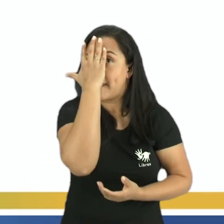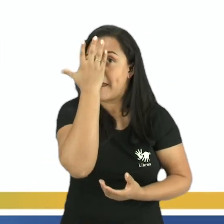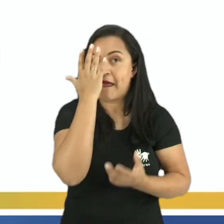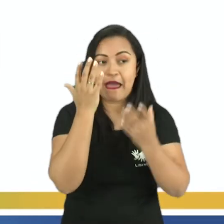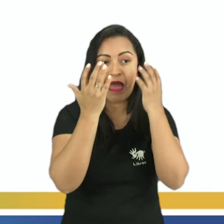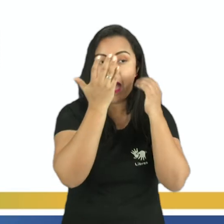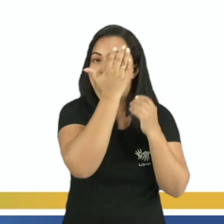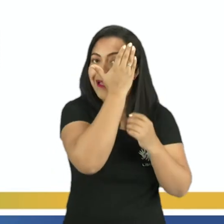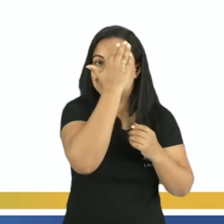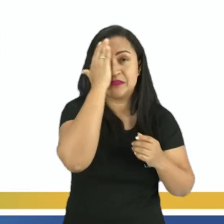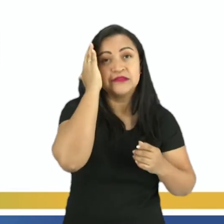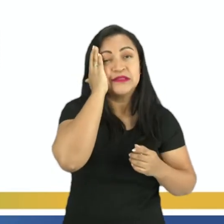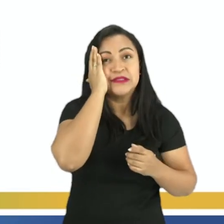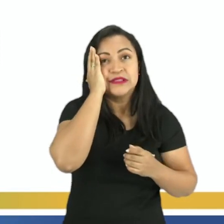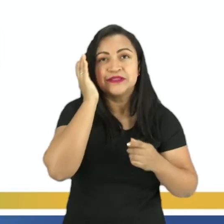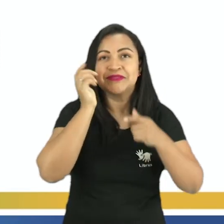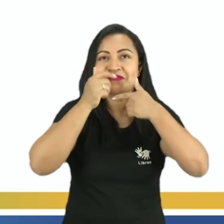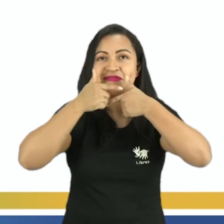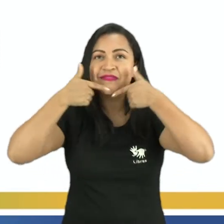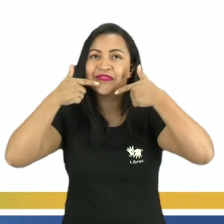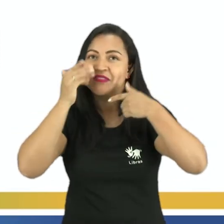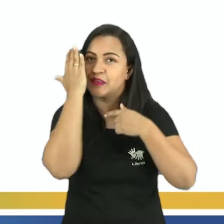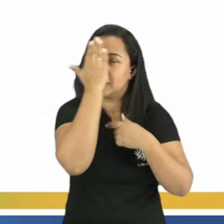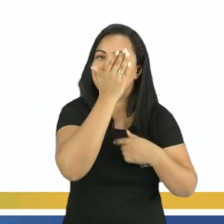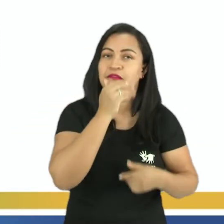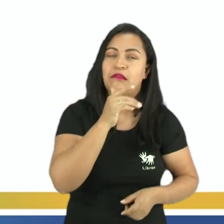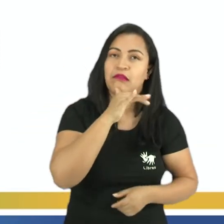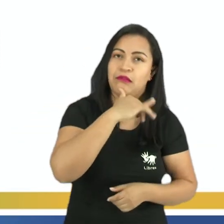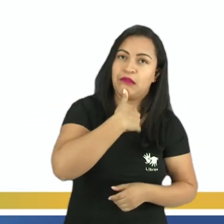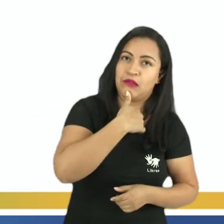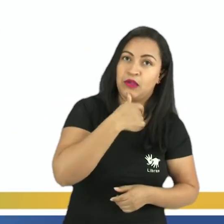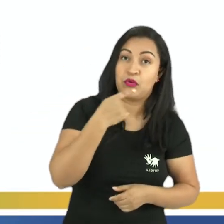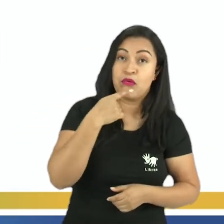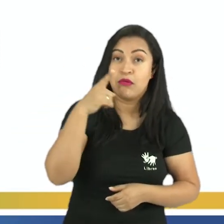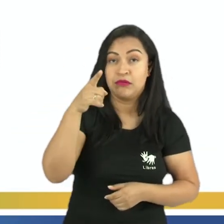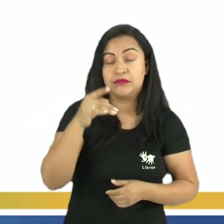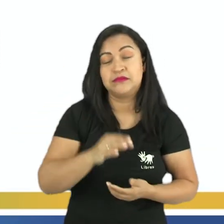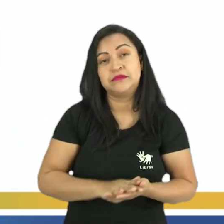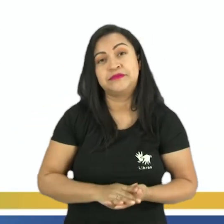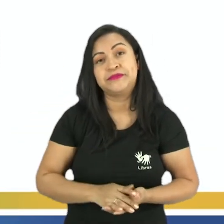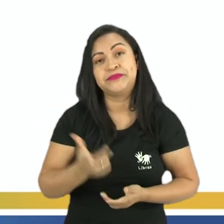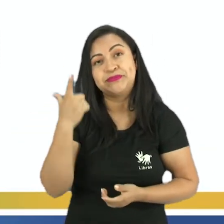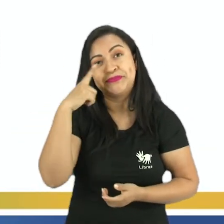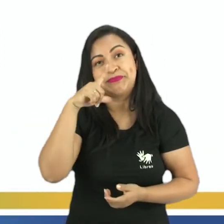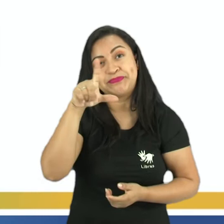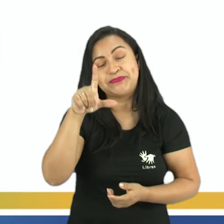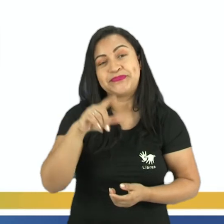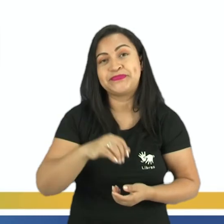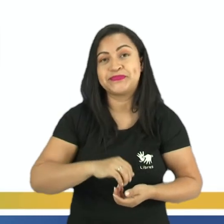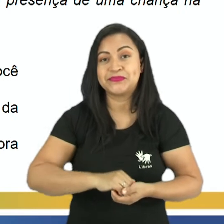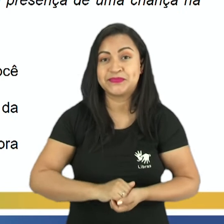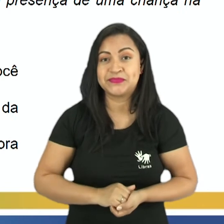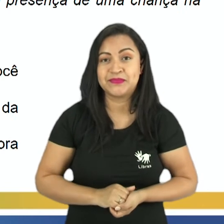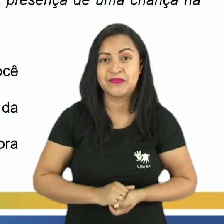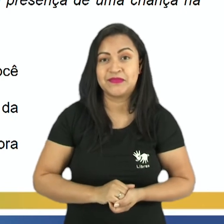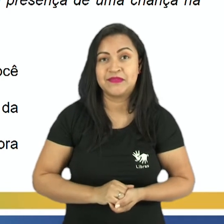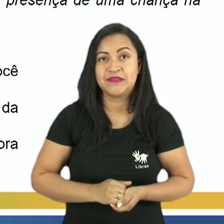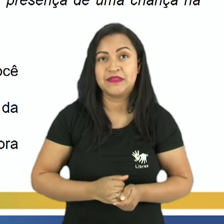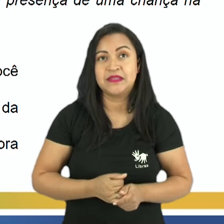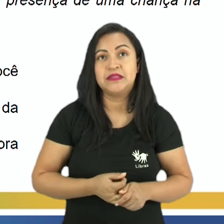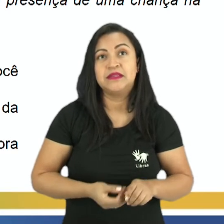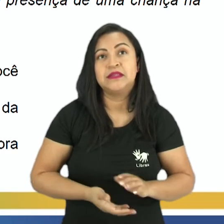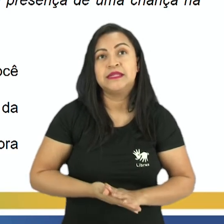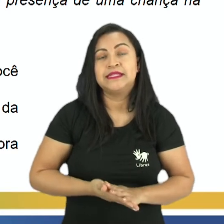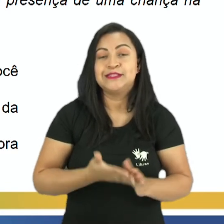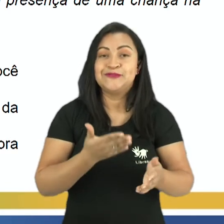são representadas pela comédia e pela tragédia, como estão aí demonstradas no vídeo para vocês.